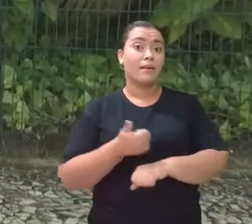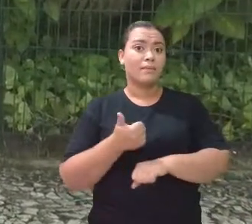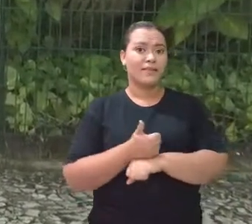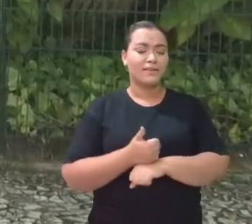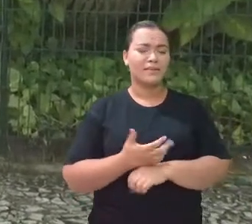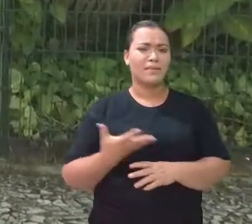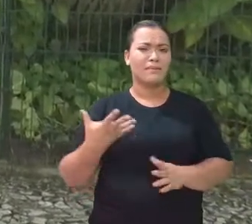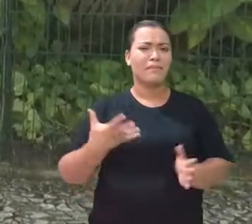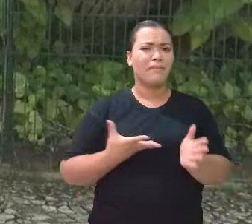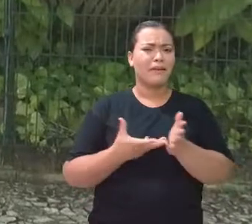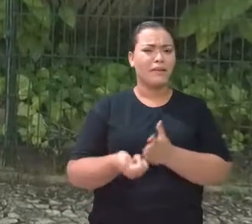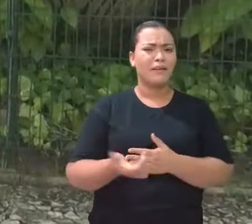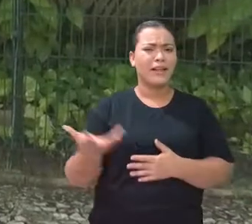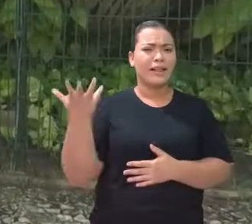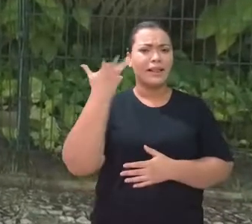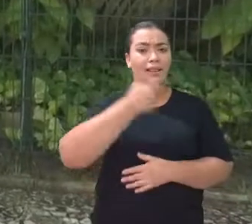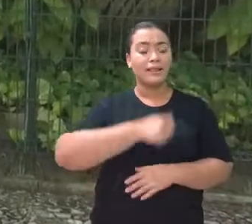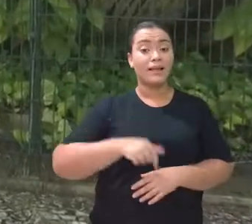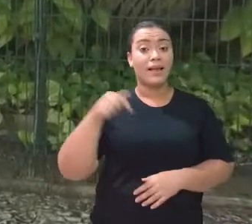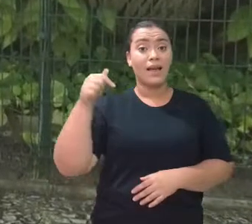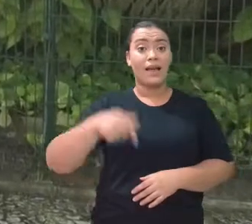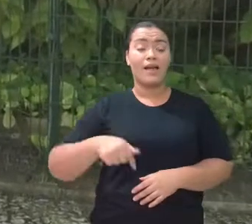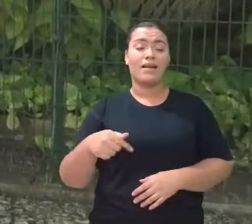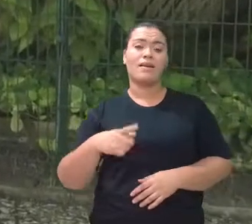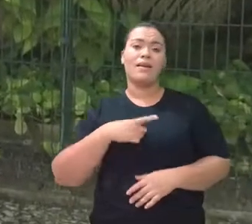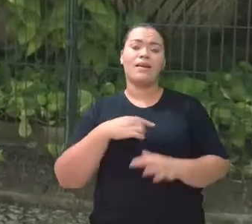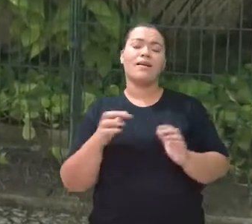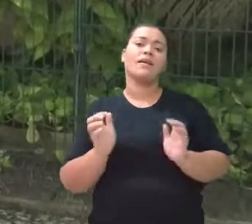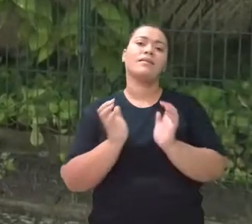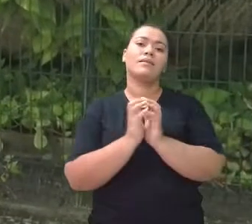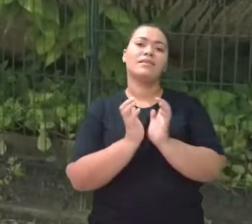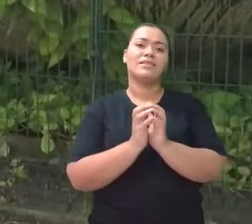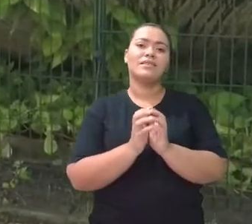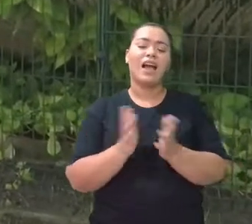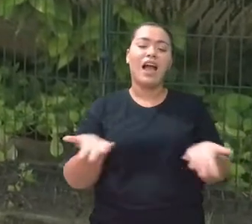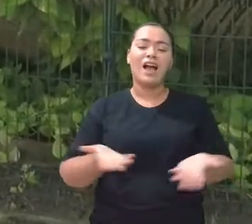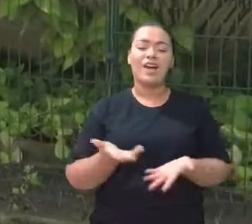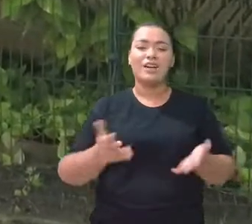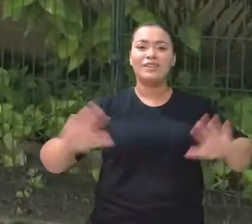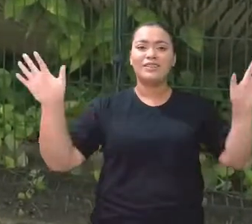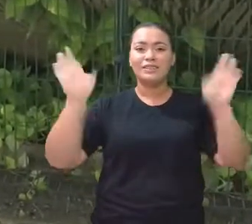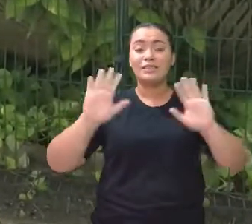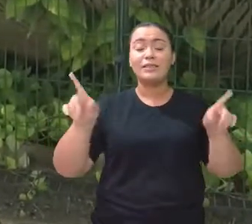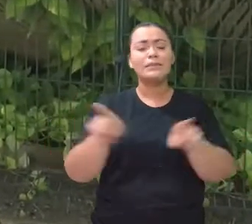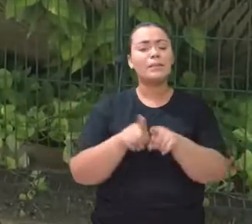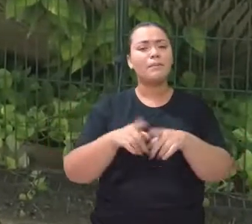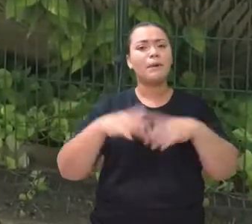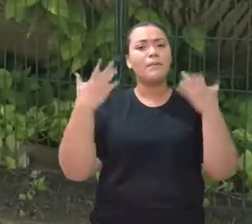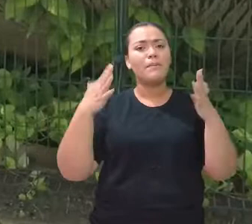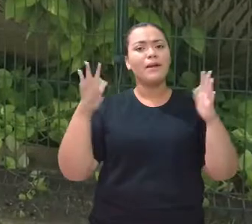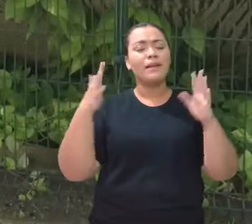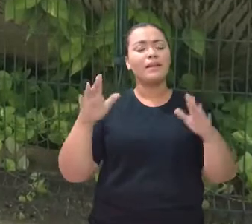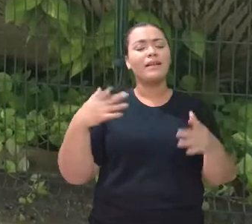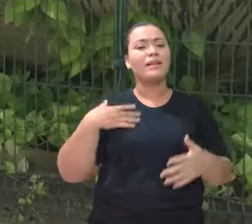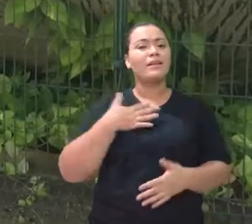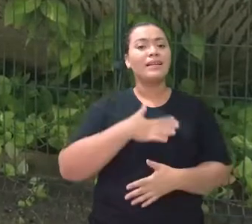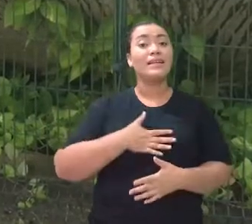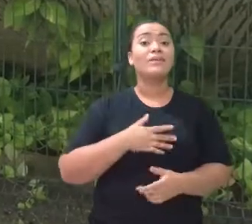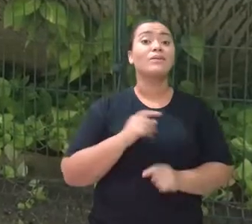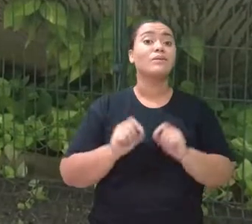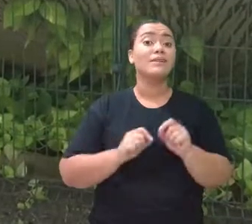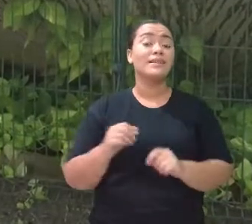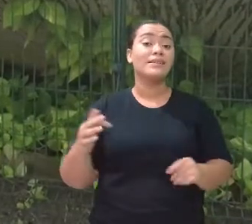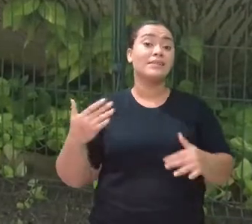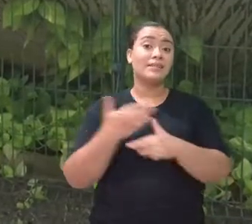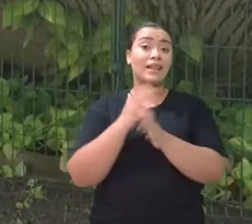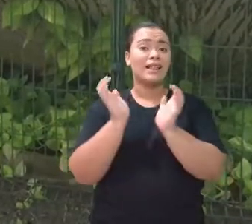aí, linda, no nosso Recife Antigo, que a gente se despede aqui e dá parabéns à nossa queridíssima cidade